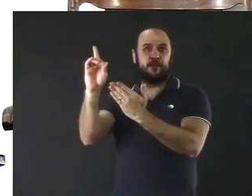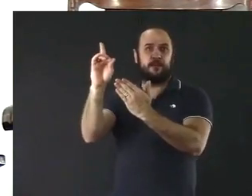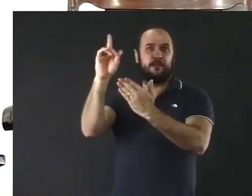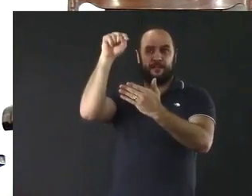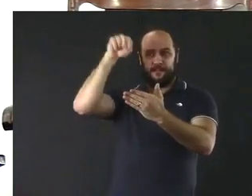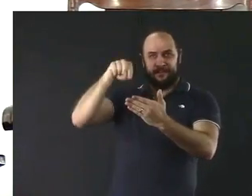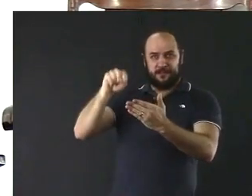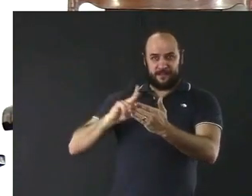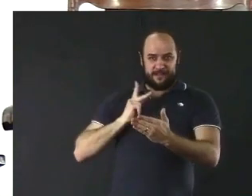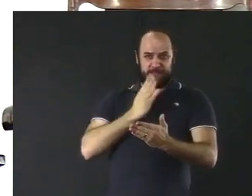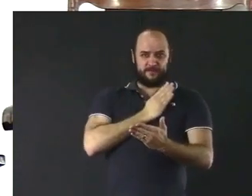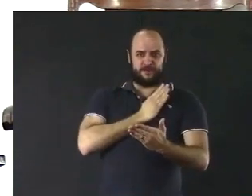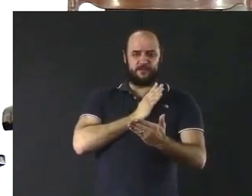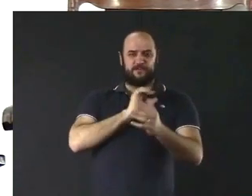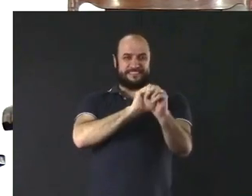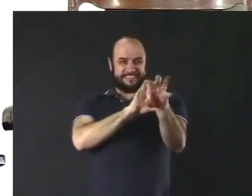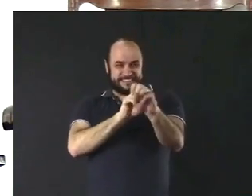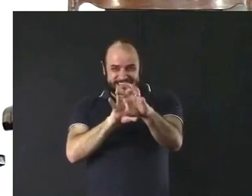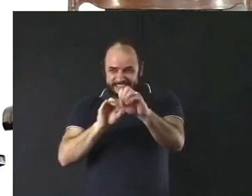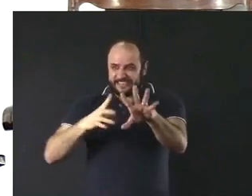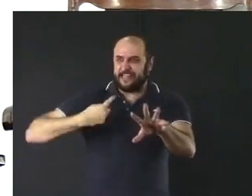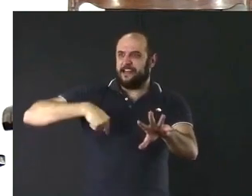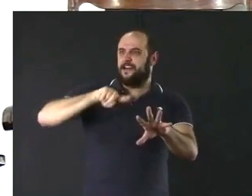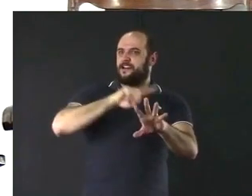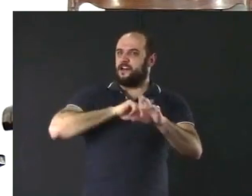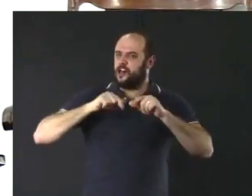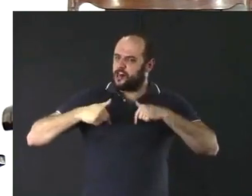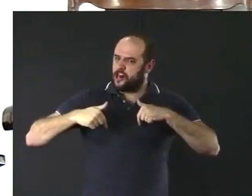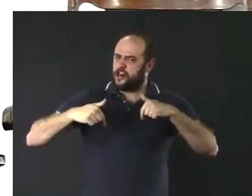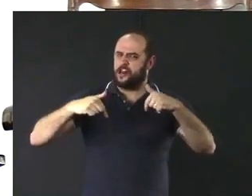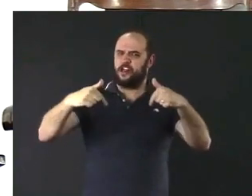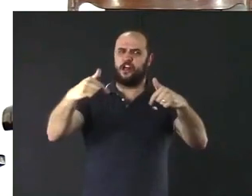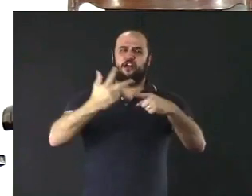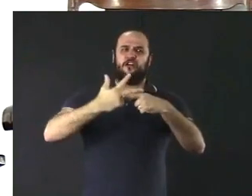aos Hebreus nos ensinar a lutar e a